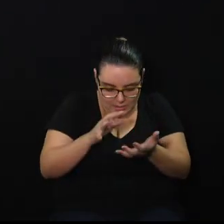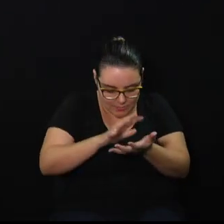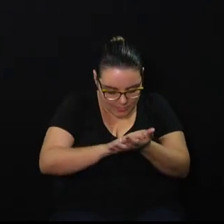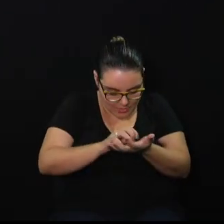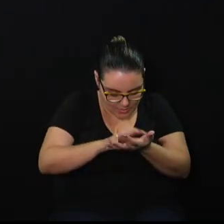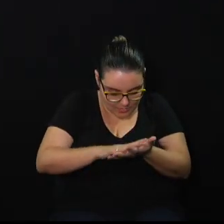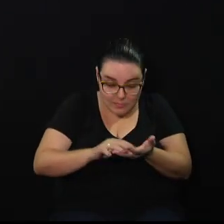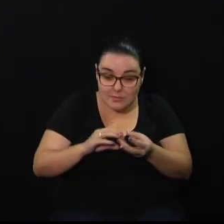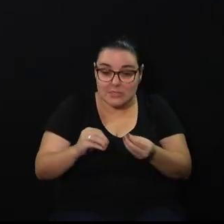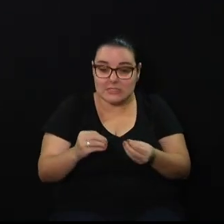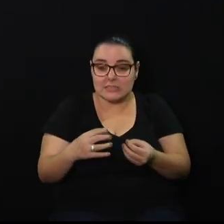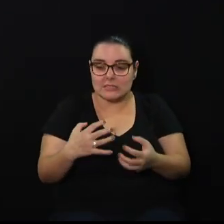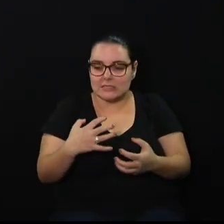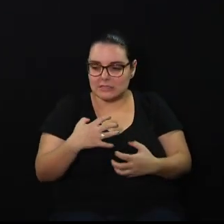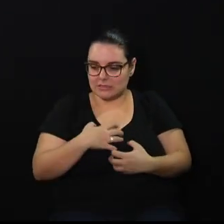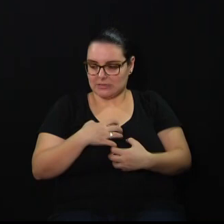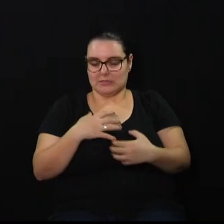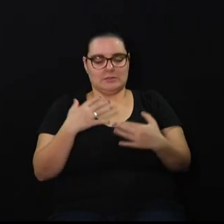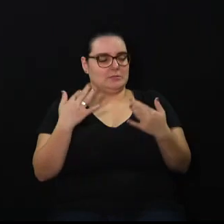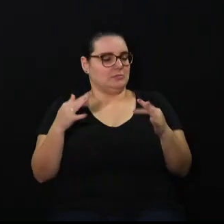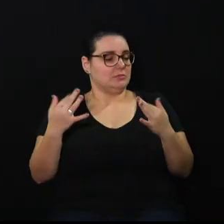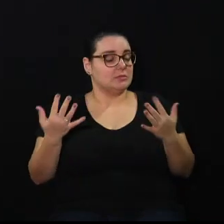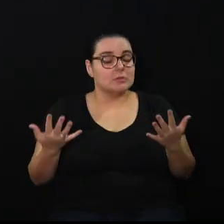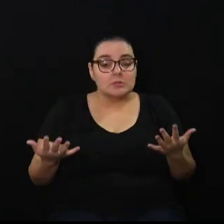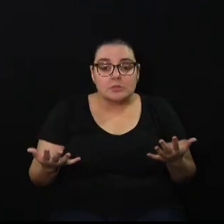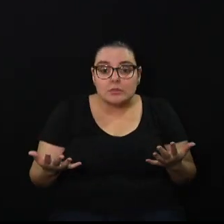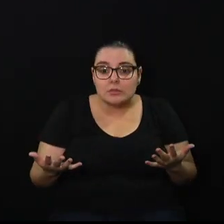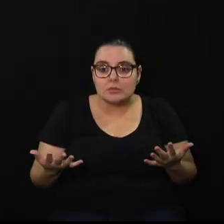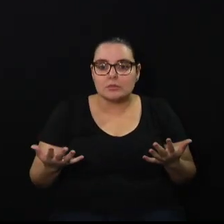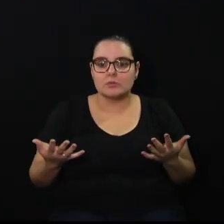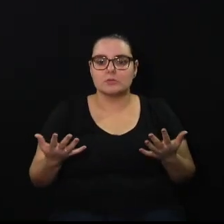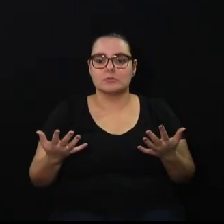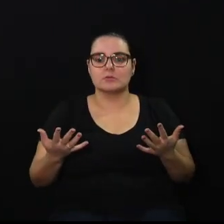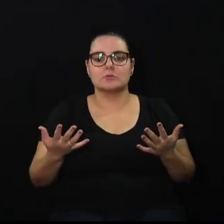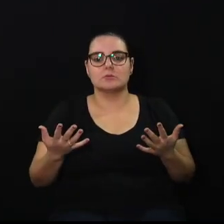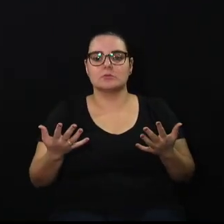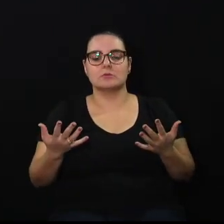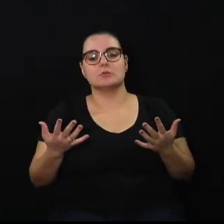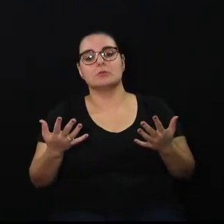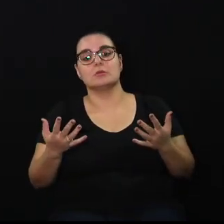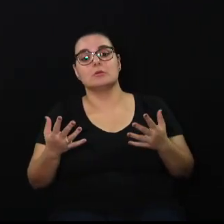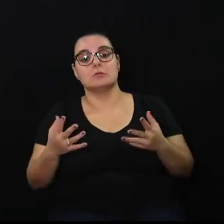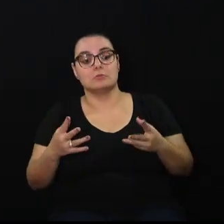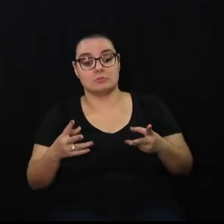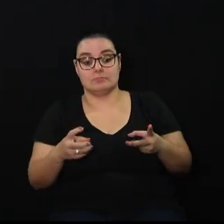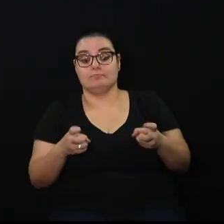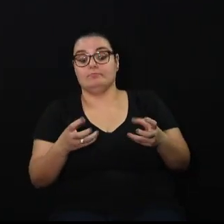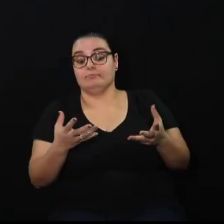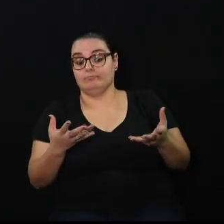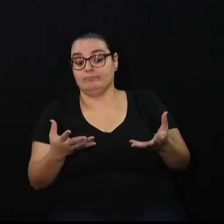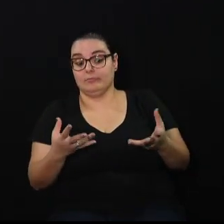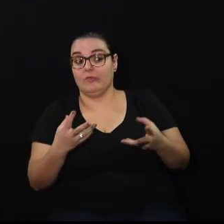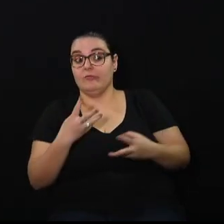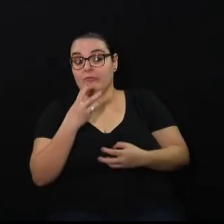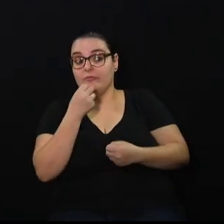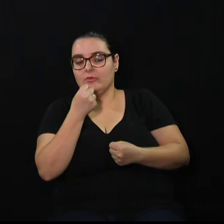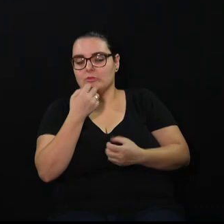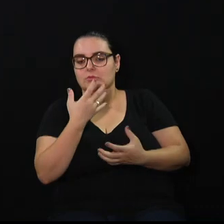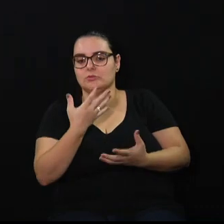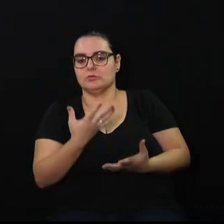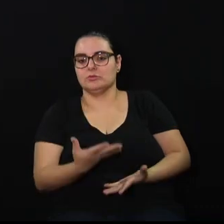as sensações dolorosas então isso ele é muito ele é mais evidenciado e mais é